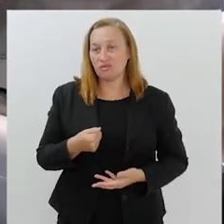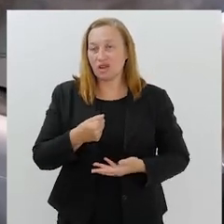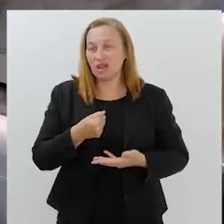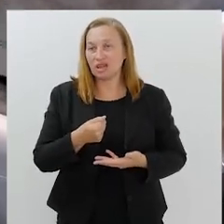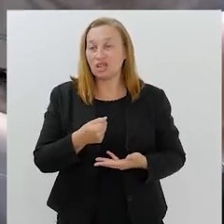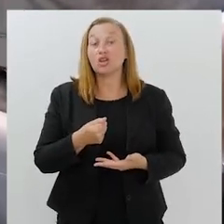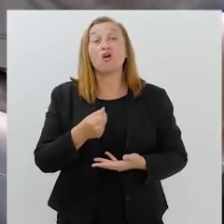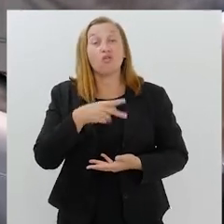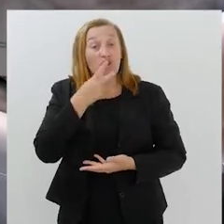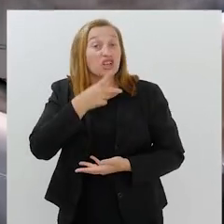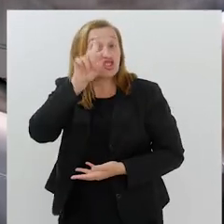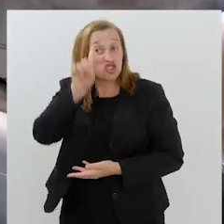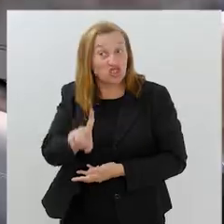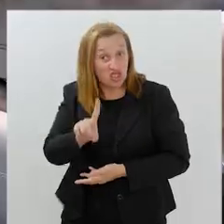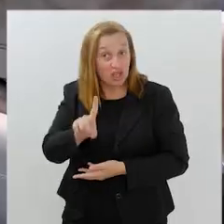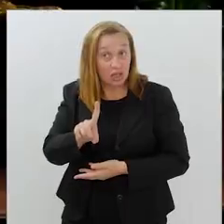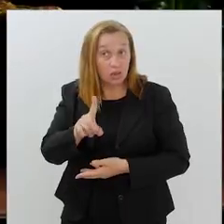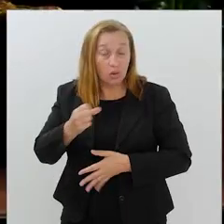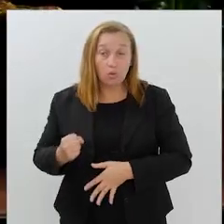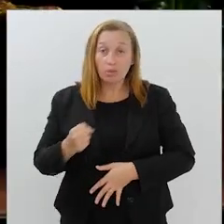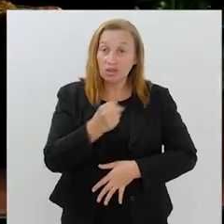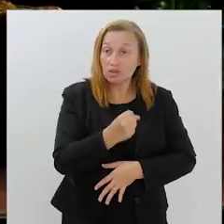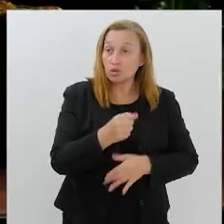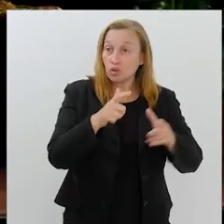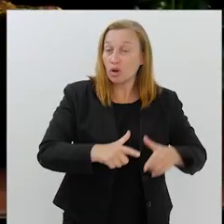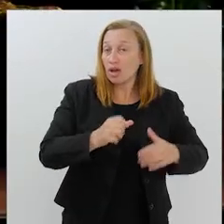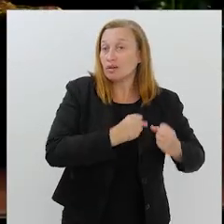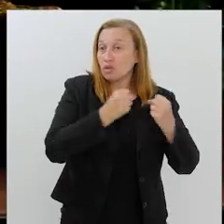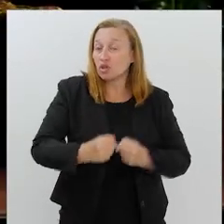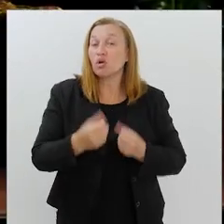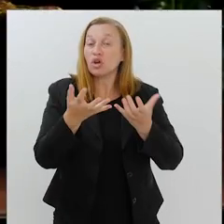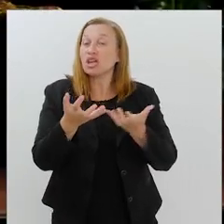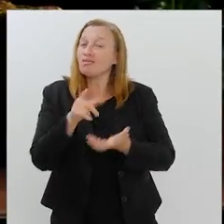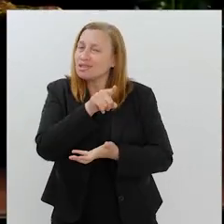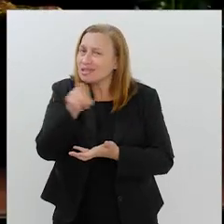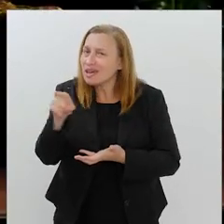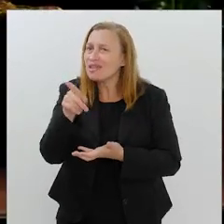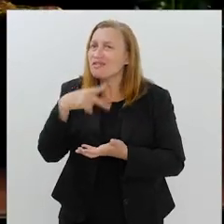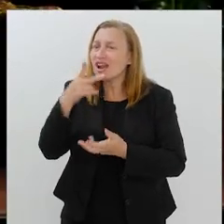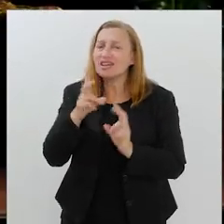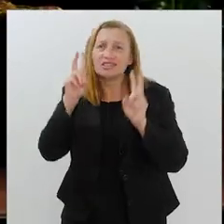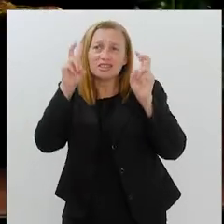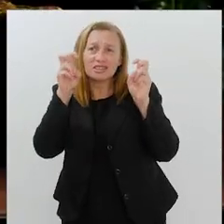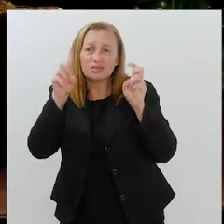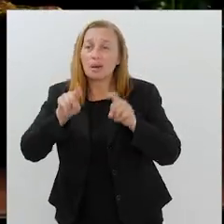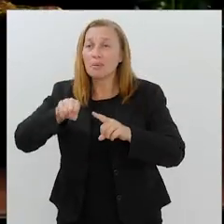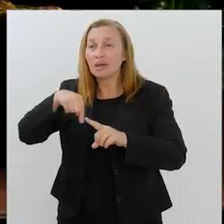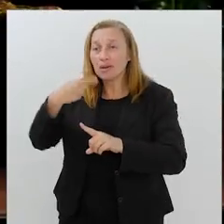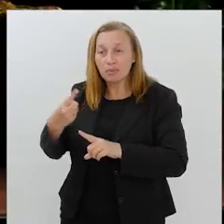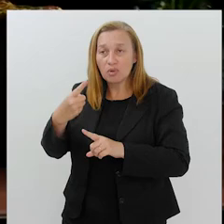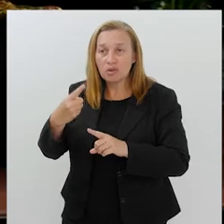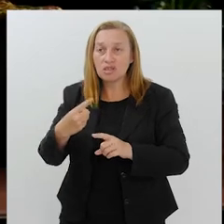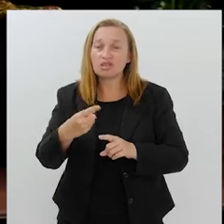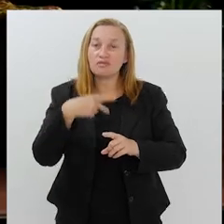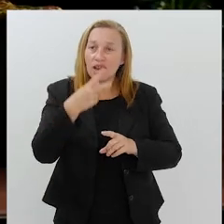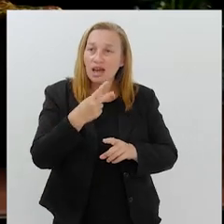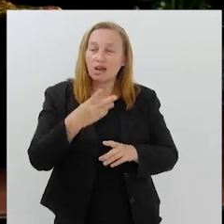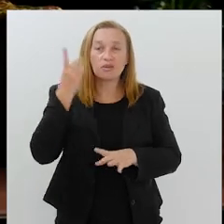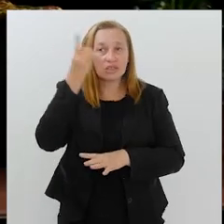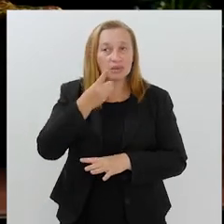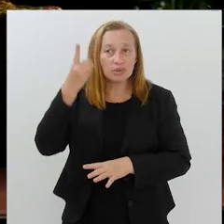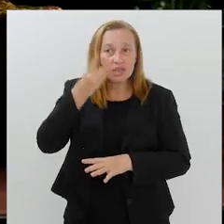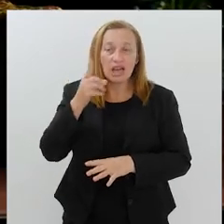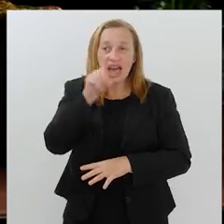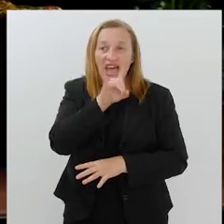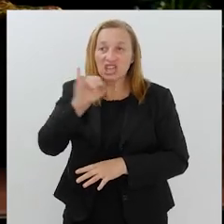benefício estamos falando de direitos de ocupação de espaço e poder Então queria que você trouxesse essa questão para depois passar paraa deputada